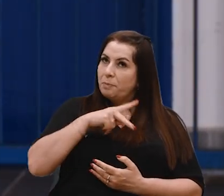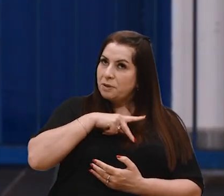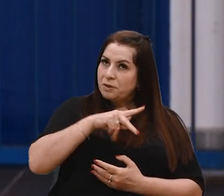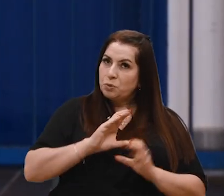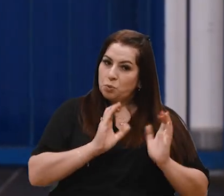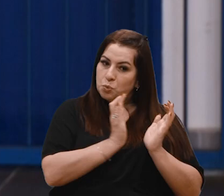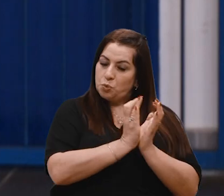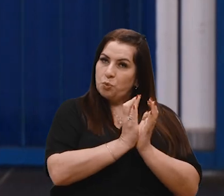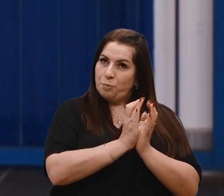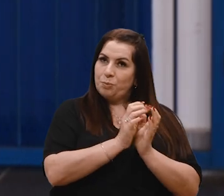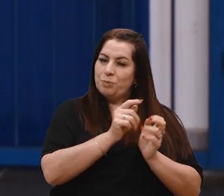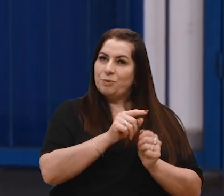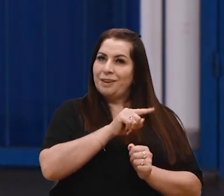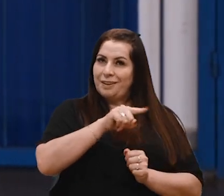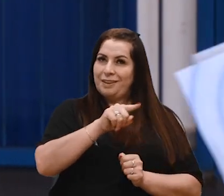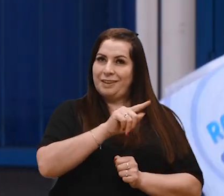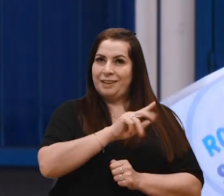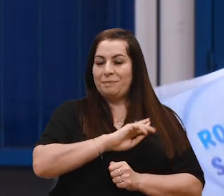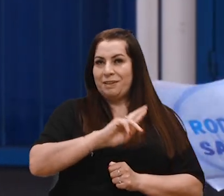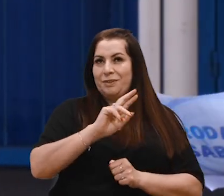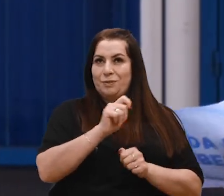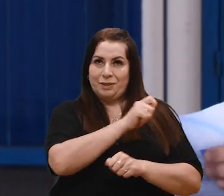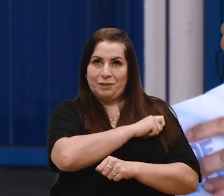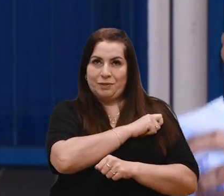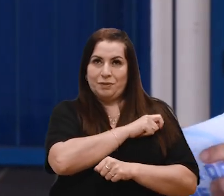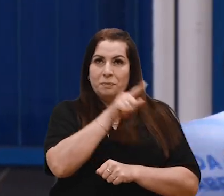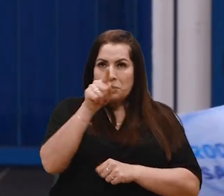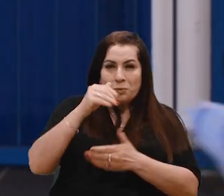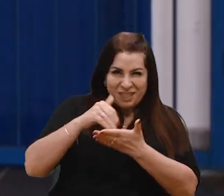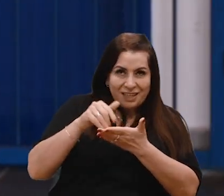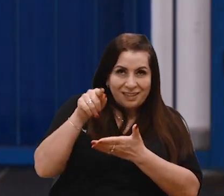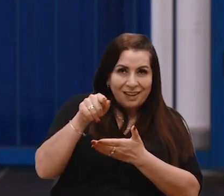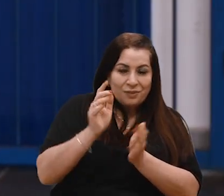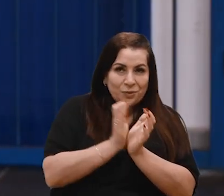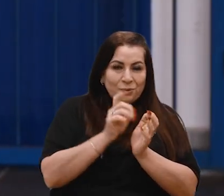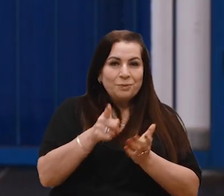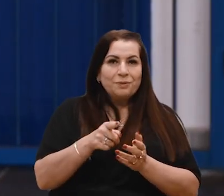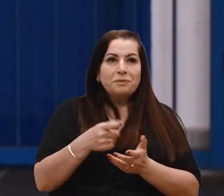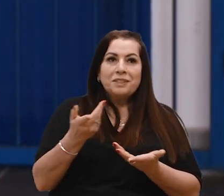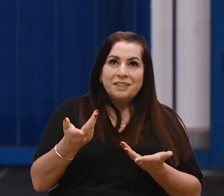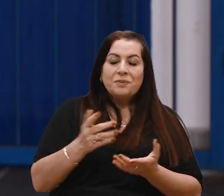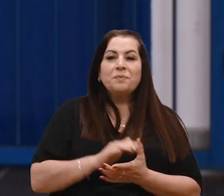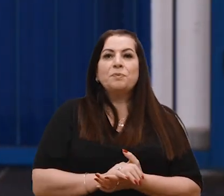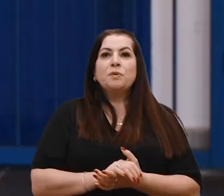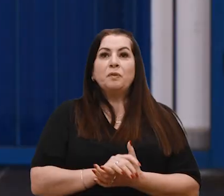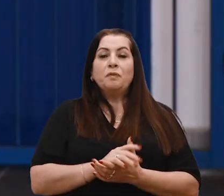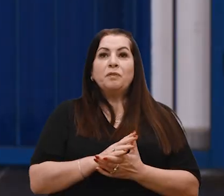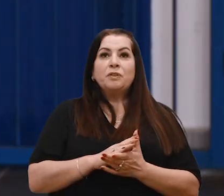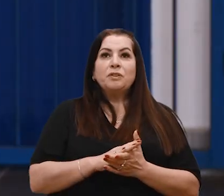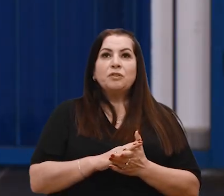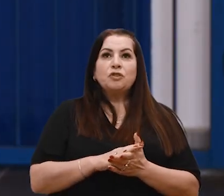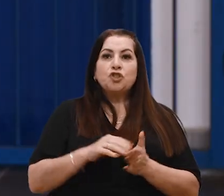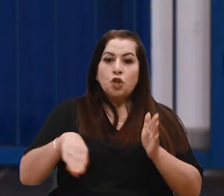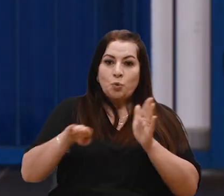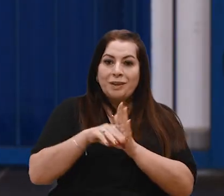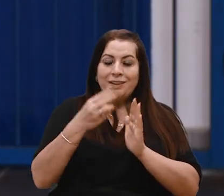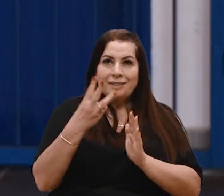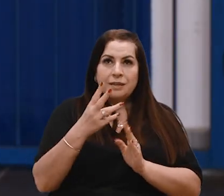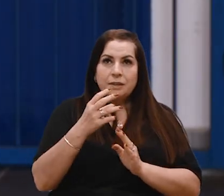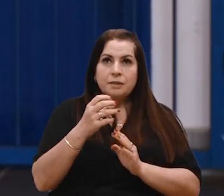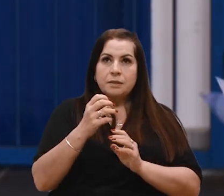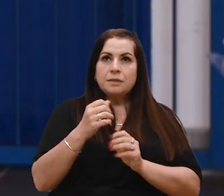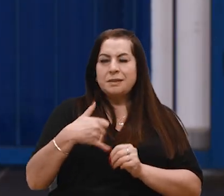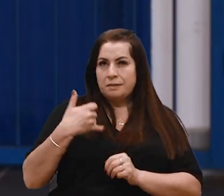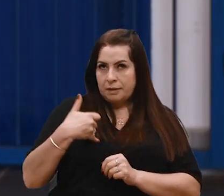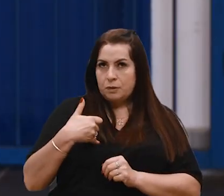e o Jefferson é o presidente do Grêmio, mas o Walkins é secretário do Grêmio. Walkins, olha só, você chegou aos 3